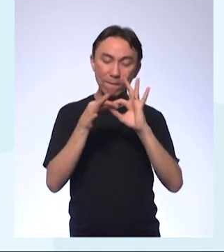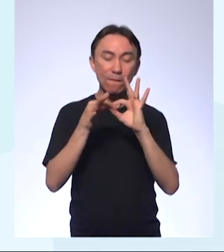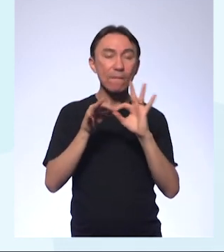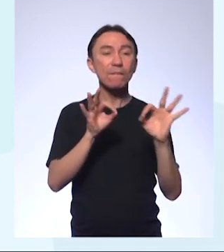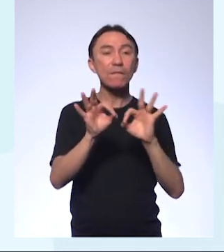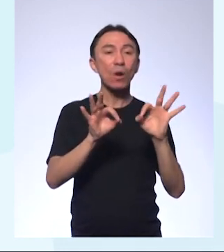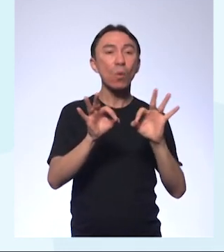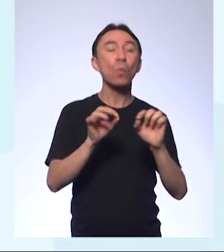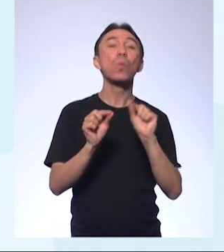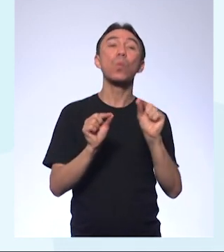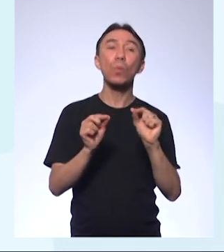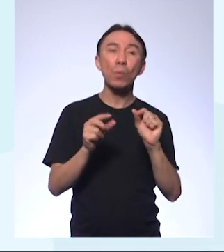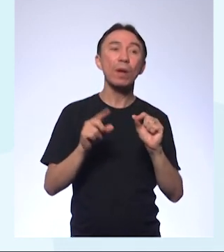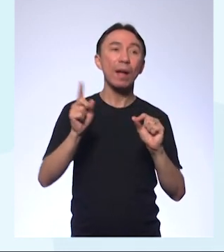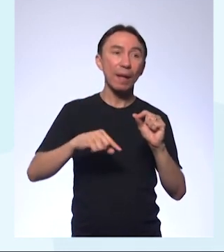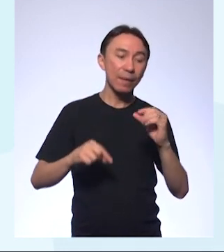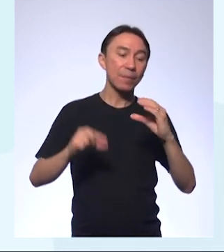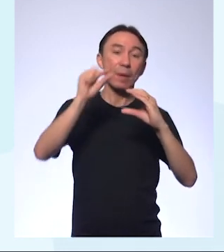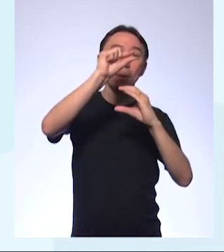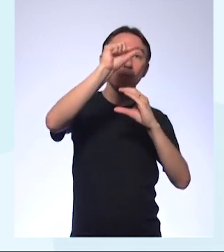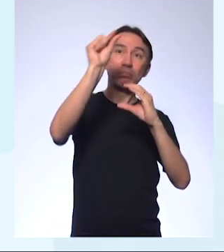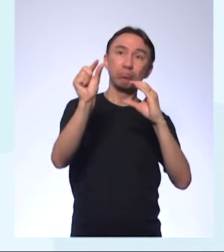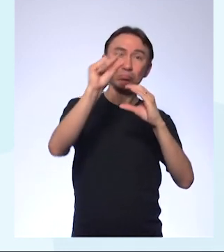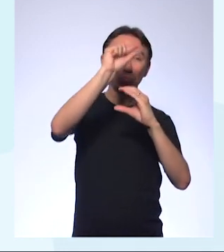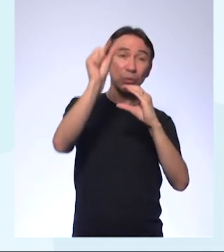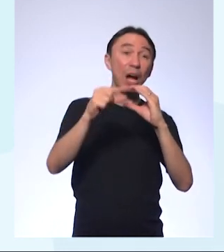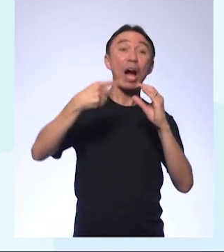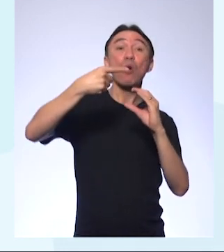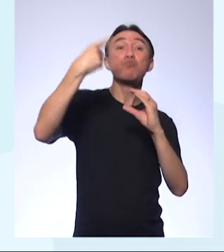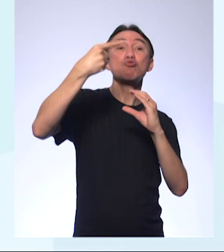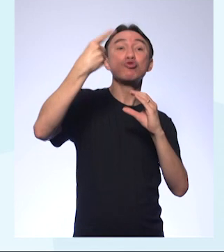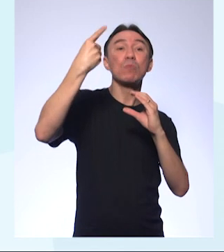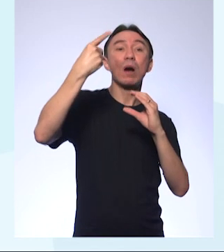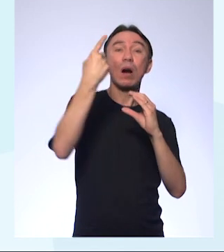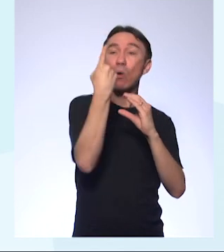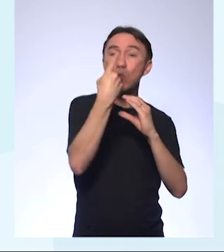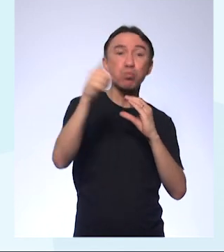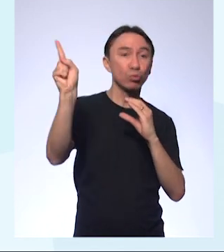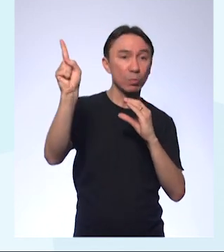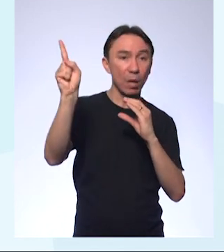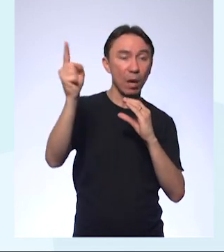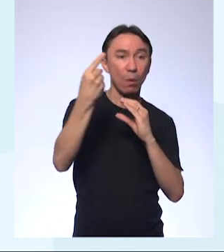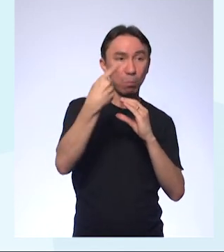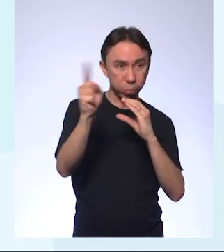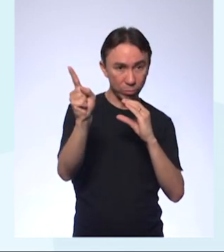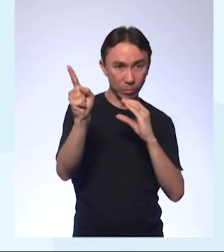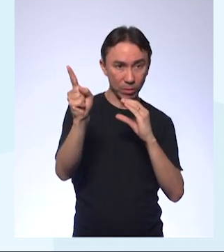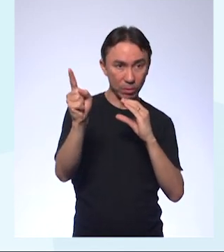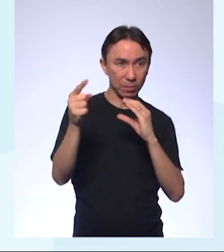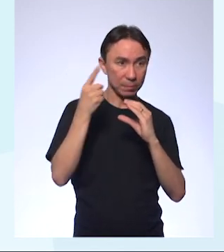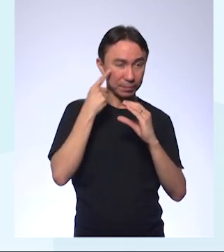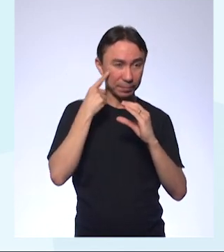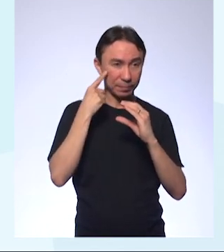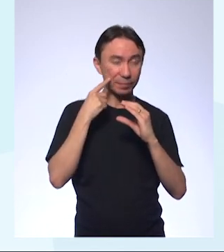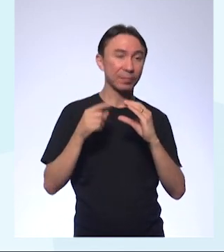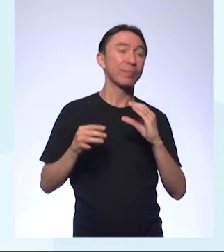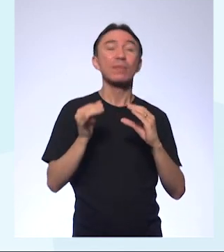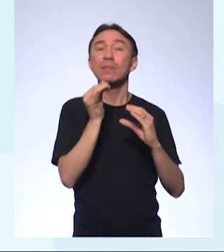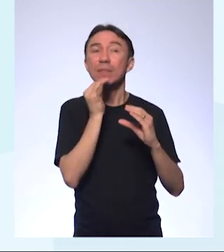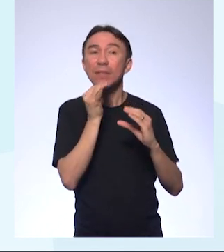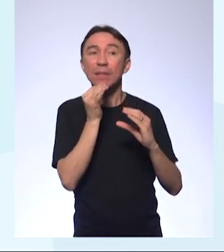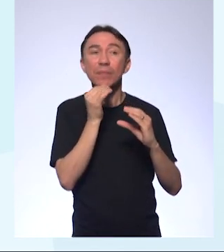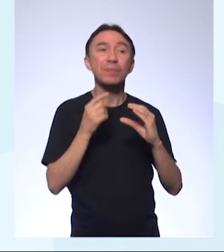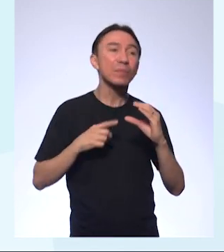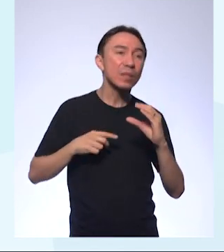são as camadas mais afastadas, a última camada, que é chamada de camada de valência. Então, no caso do sódio, a camada